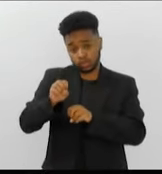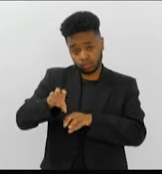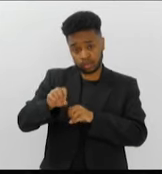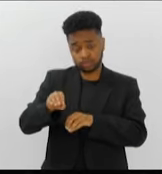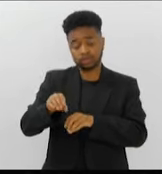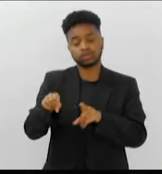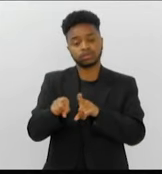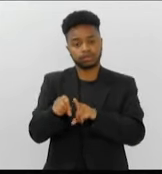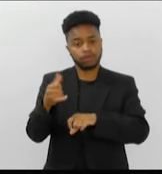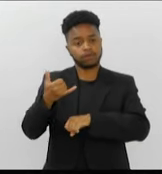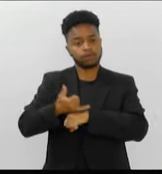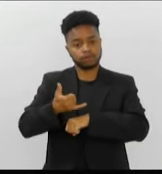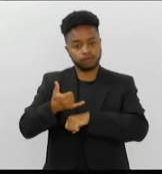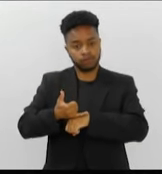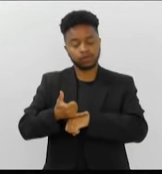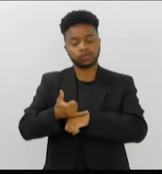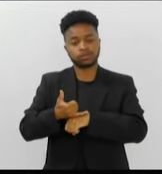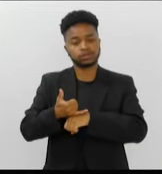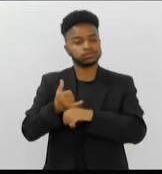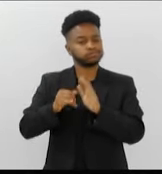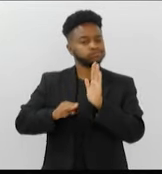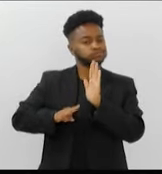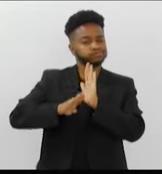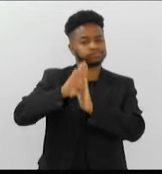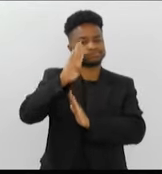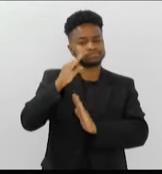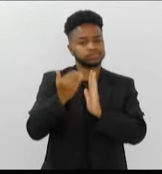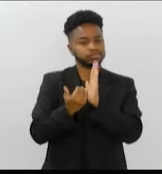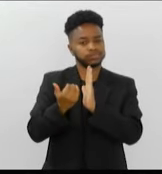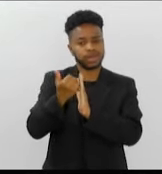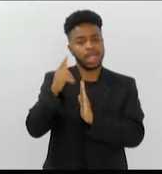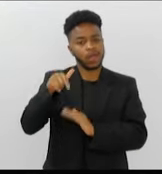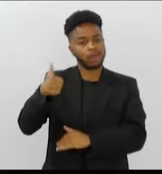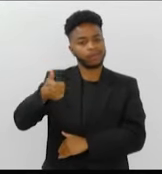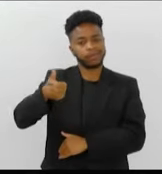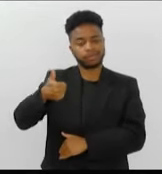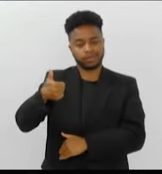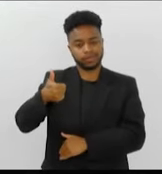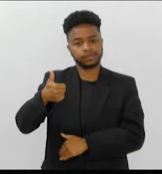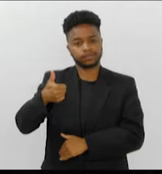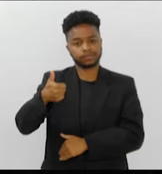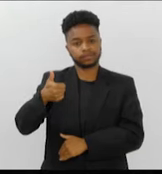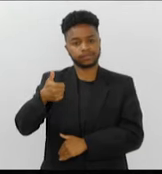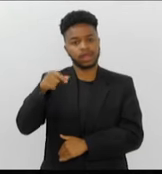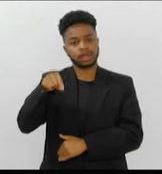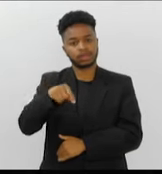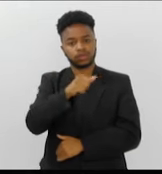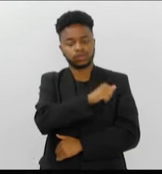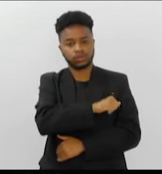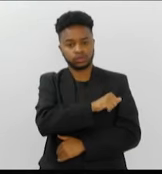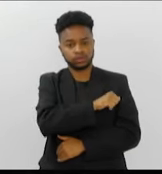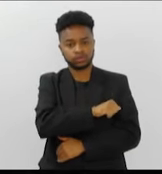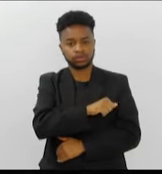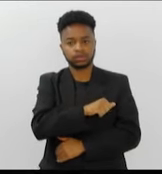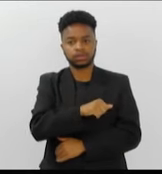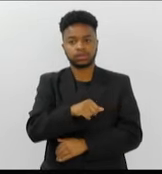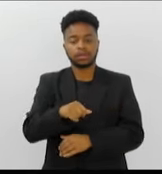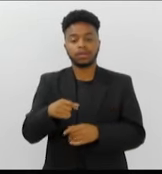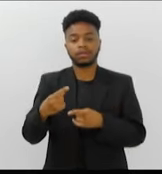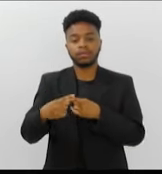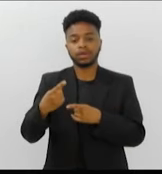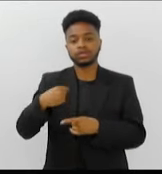Volta Redonda está disparada na primeira colocação do estado do Rio de Janeiro, quando a gente